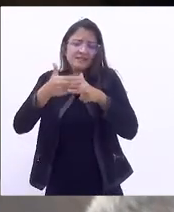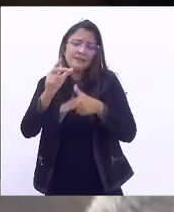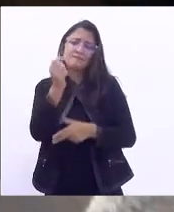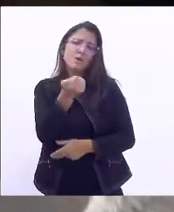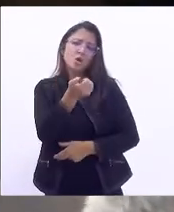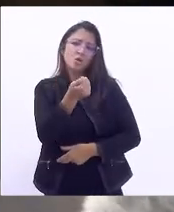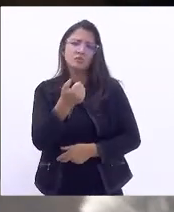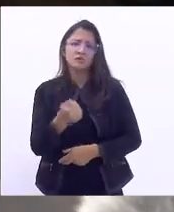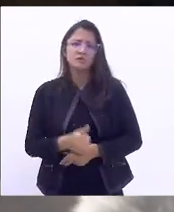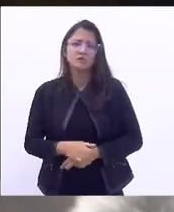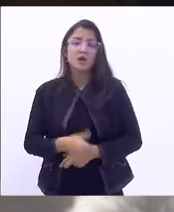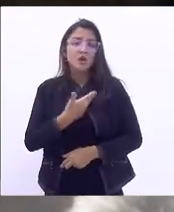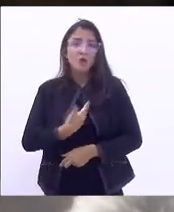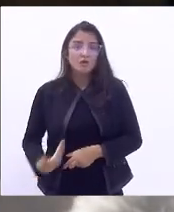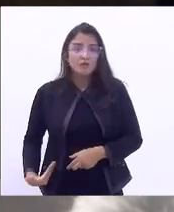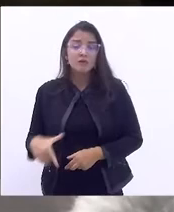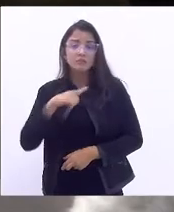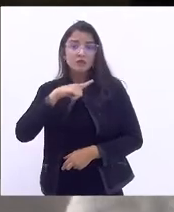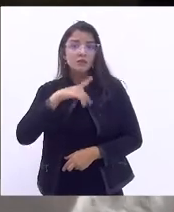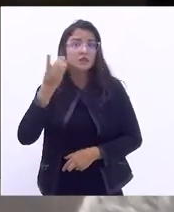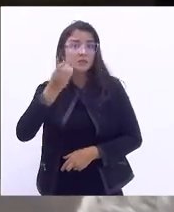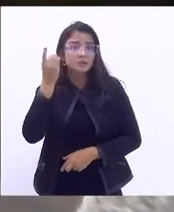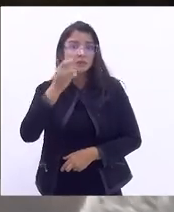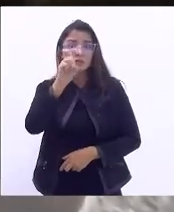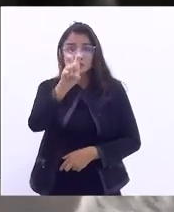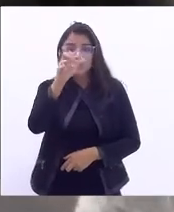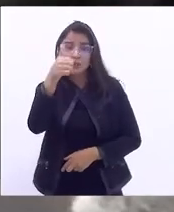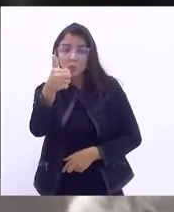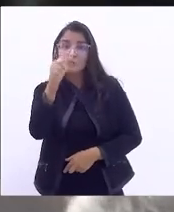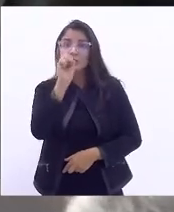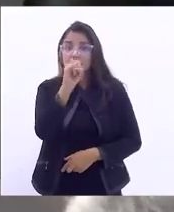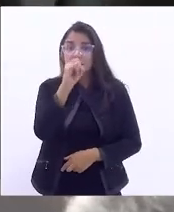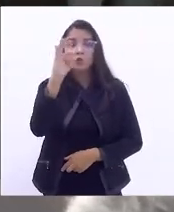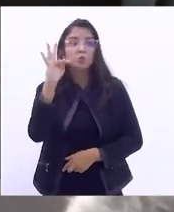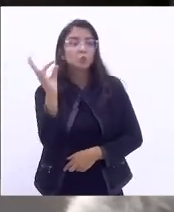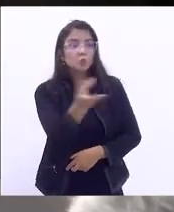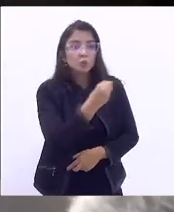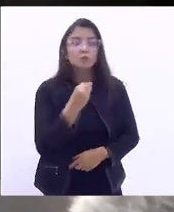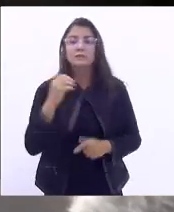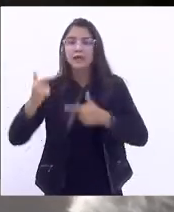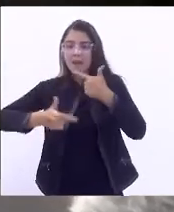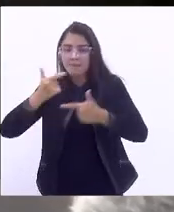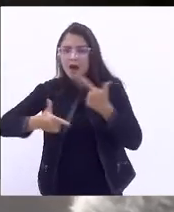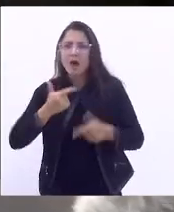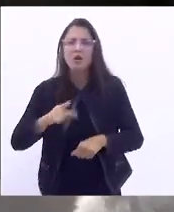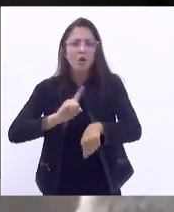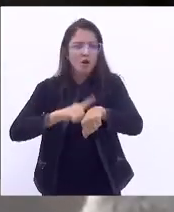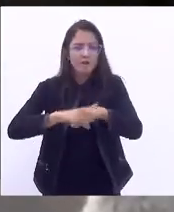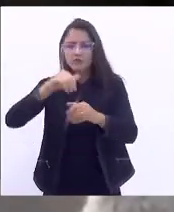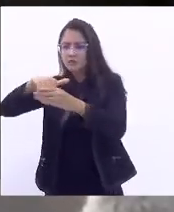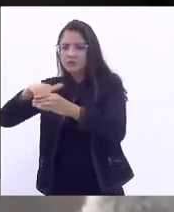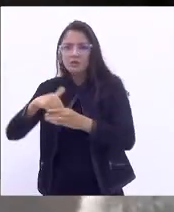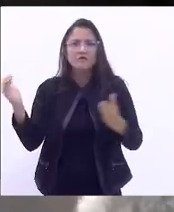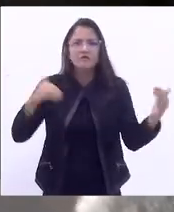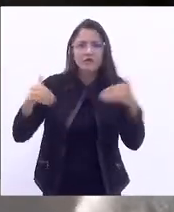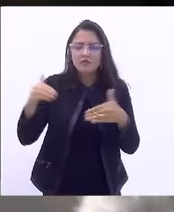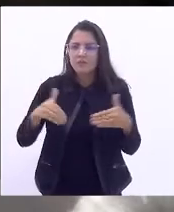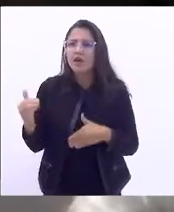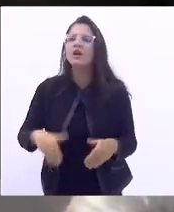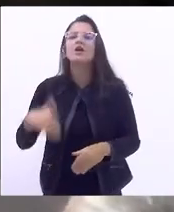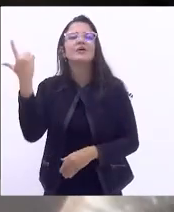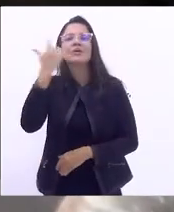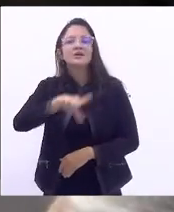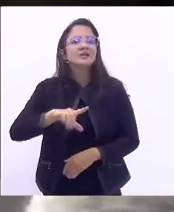51 deputados. Se todos trabalharem, isto é, estiverem aqui nas horas da votação, ganham tudo. Eles